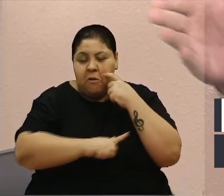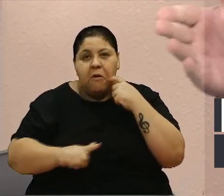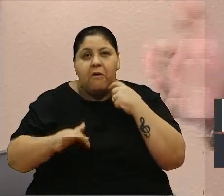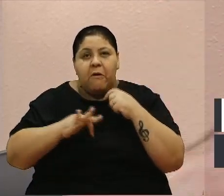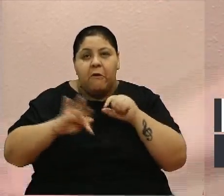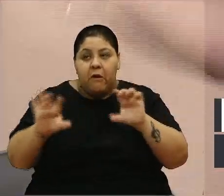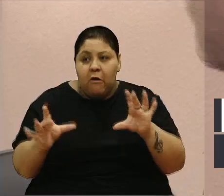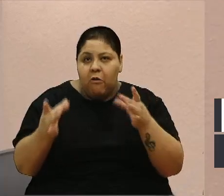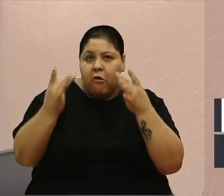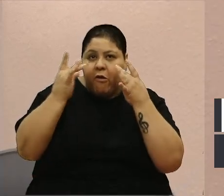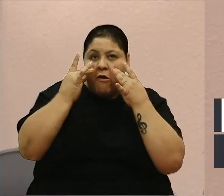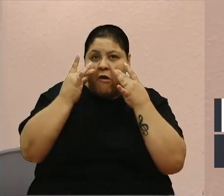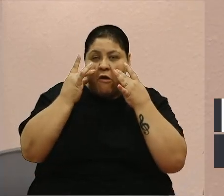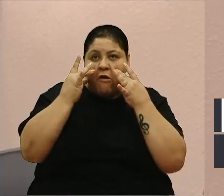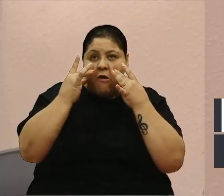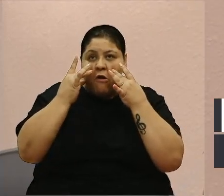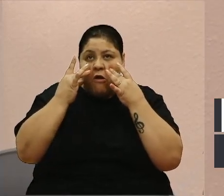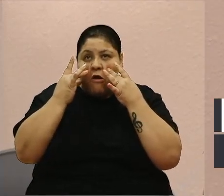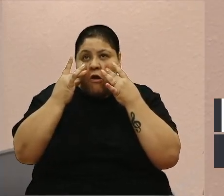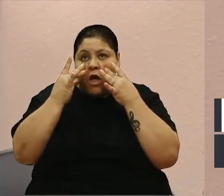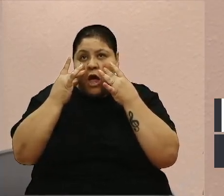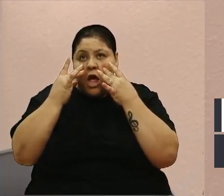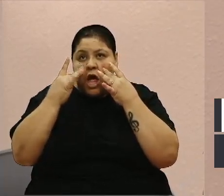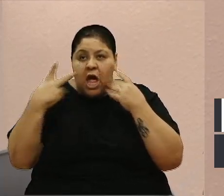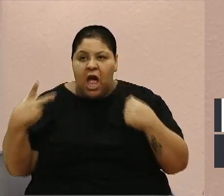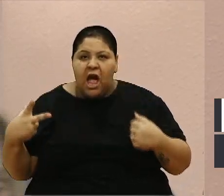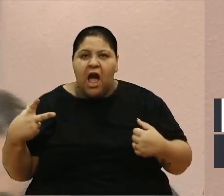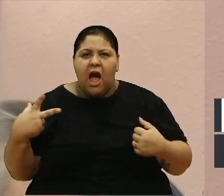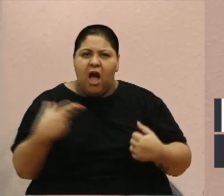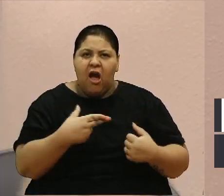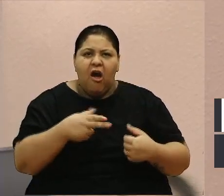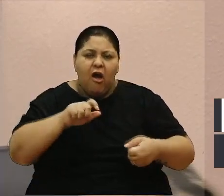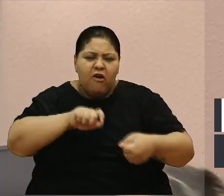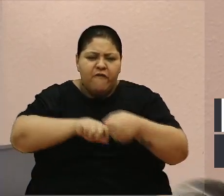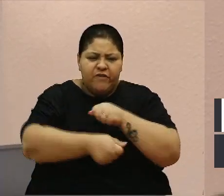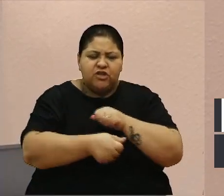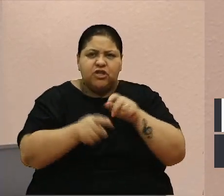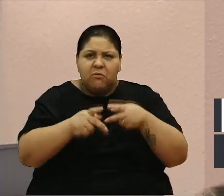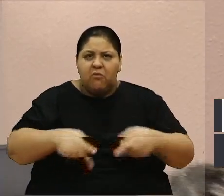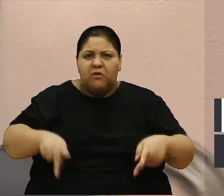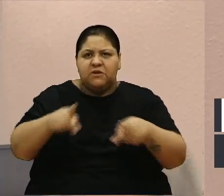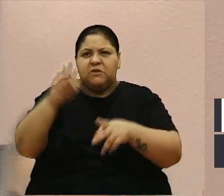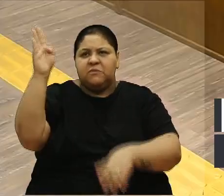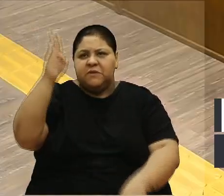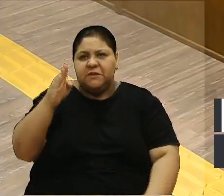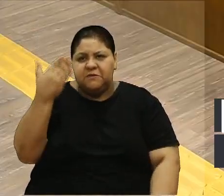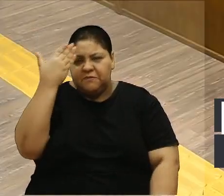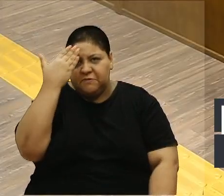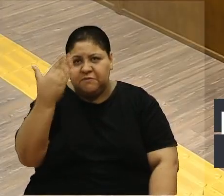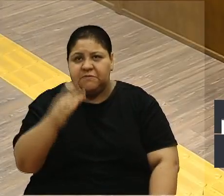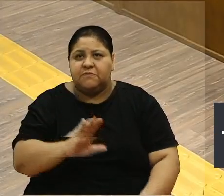se atente a cortar na própria carne e investir na população brasileira. Obrigado, presidente. Obrigado, vereador Bortola. Com a palavra...